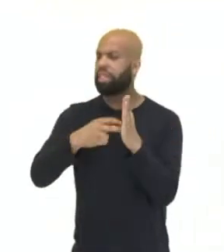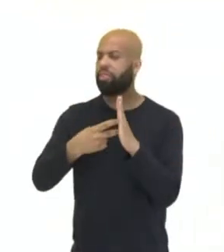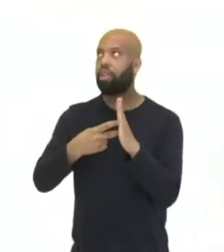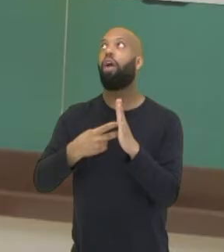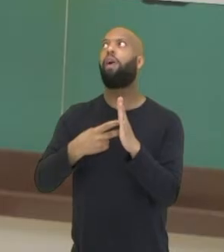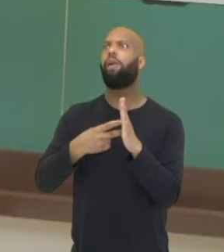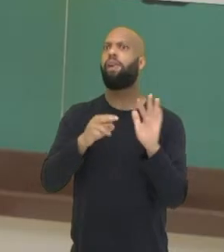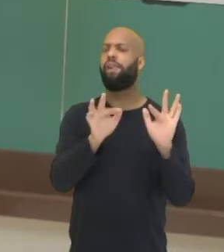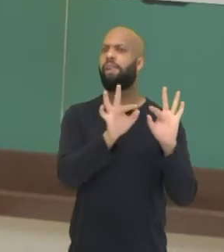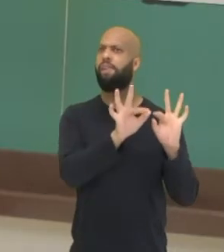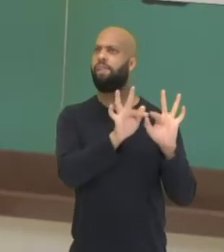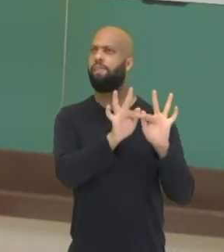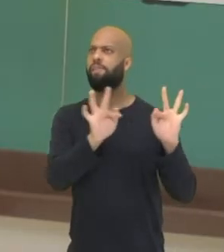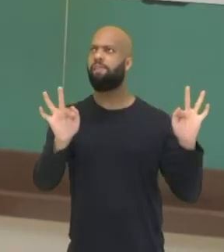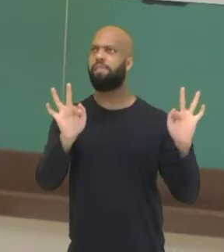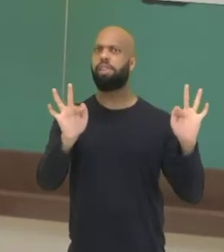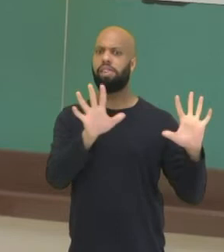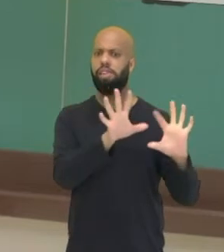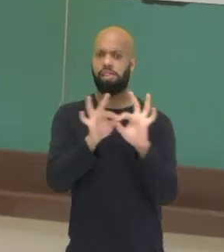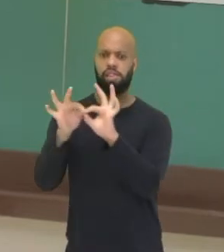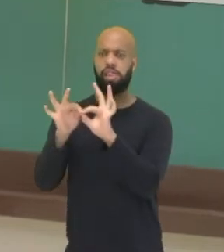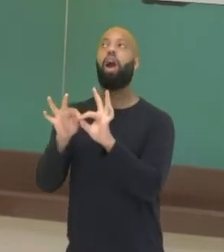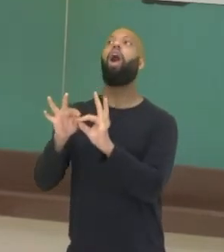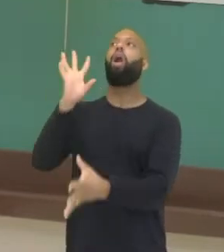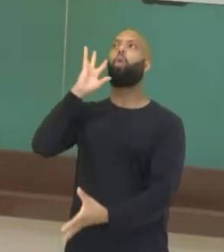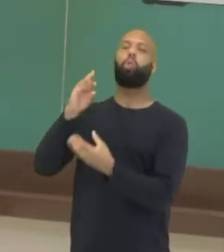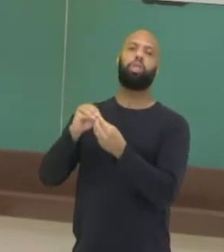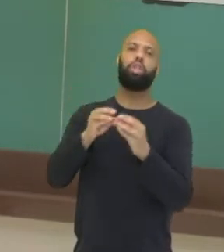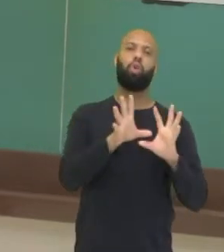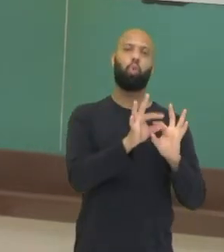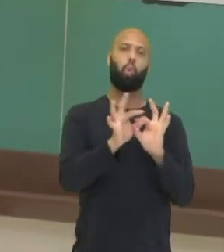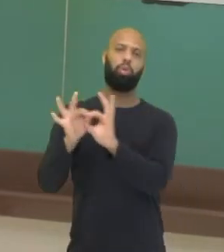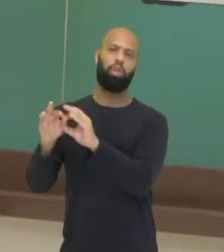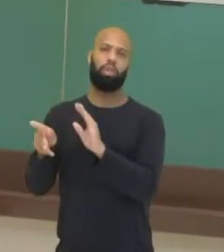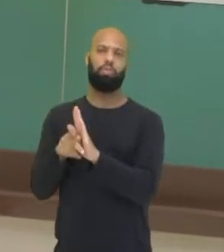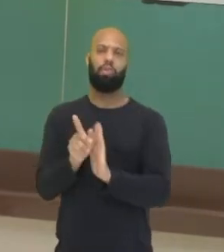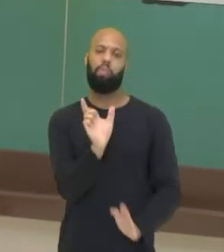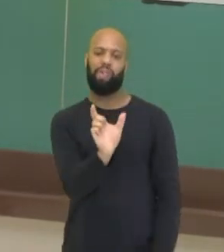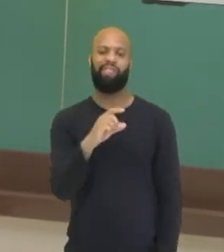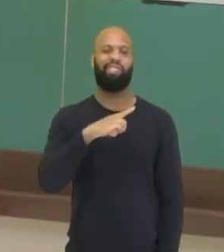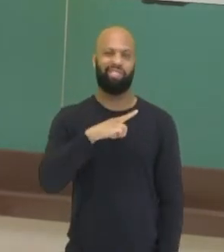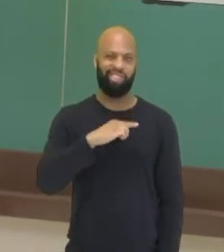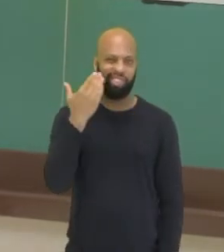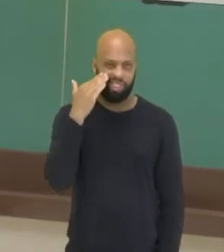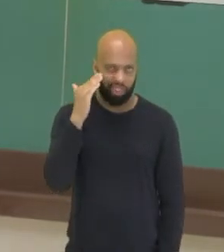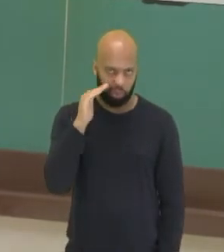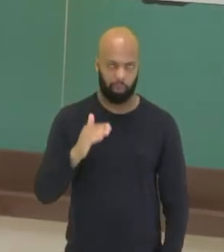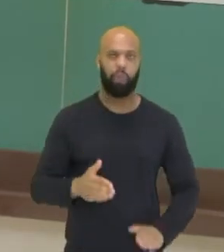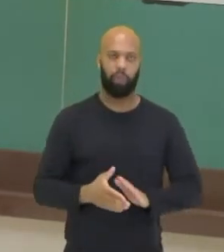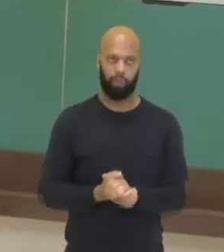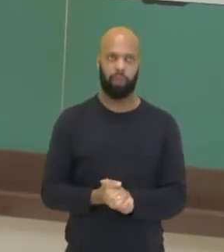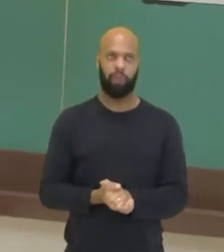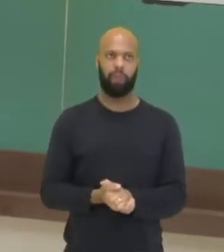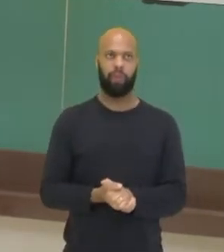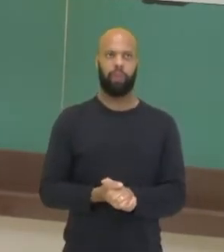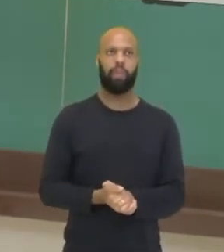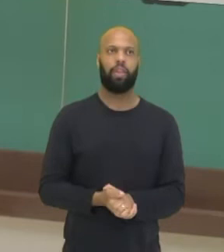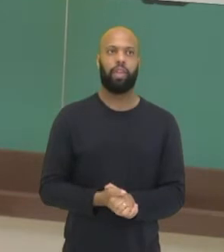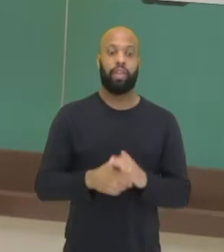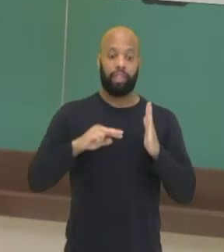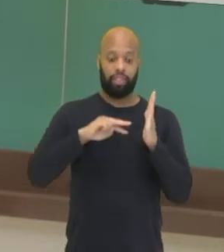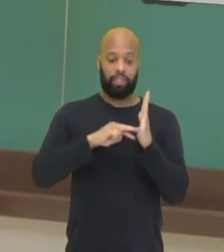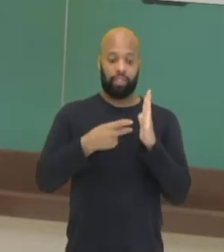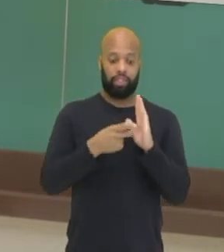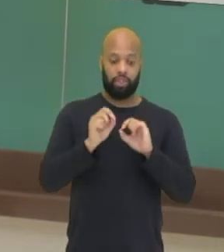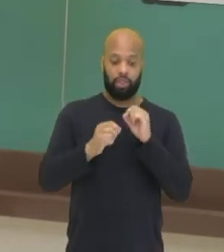dúvida, certo? Então, nós chamamos isso de contexto em que a palavra aparece, é apresentada, certo? Ou seja,